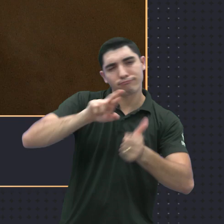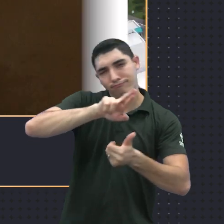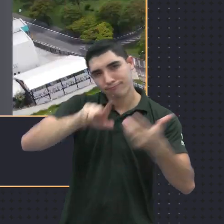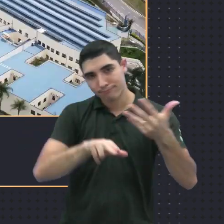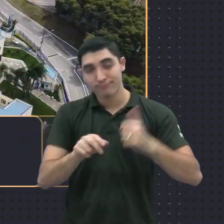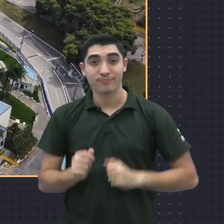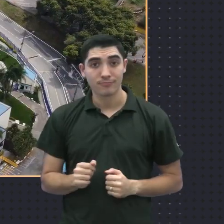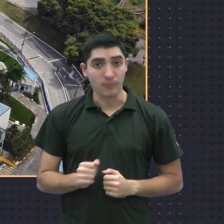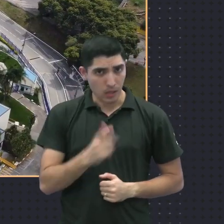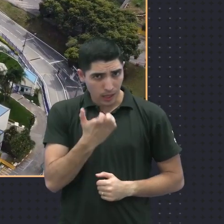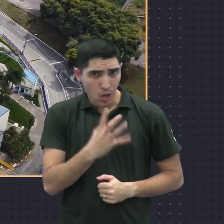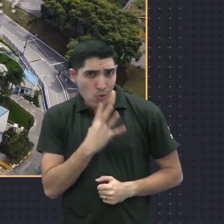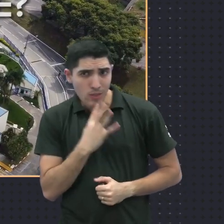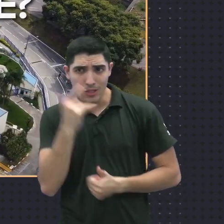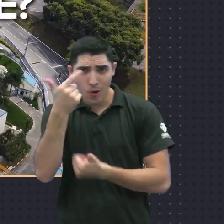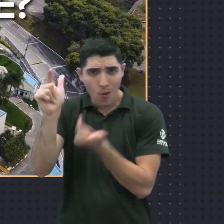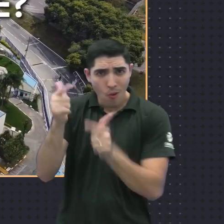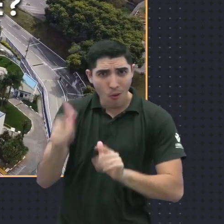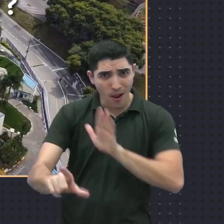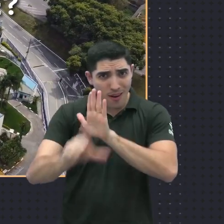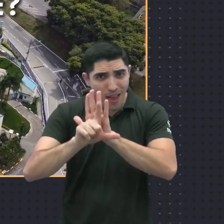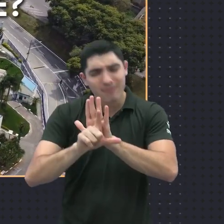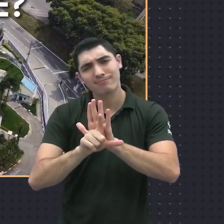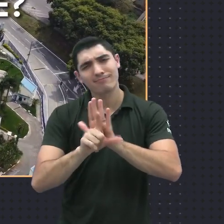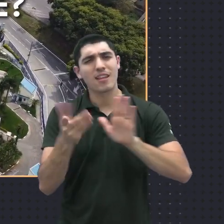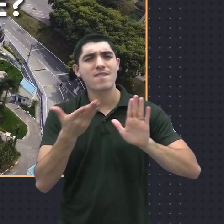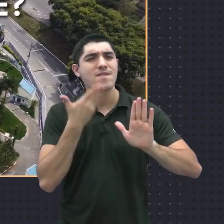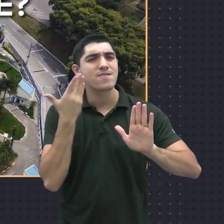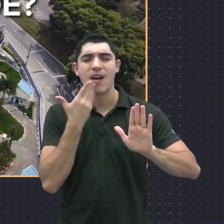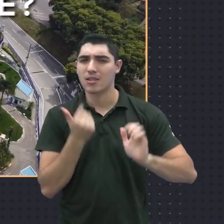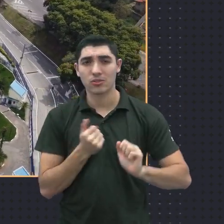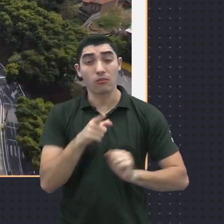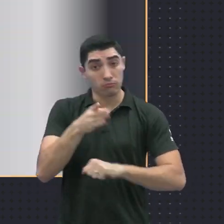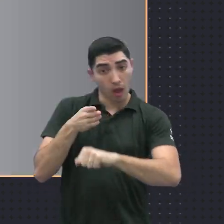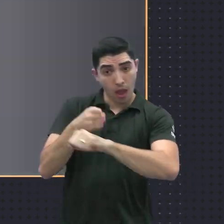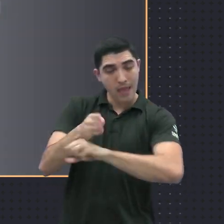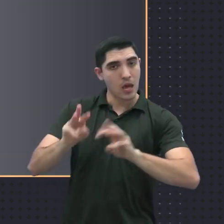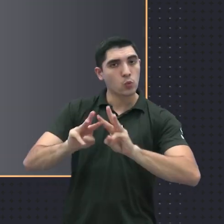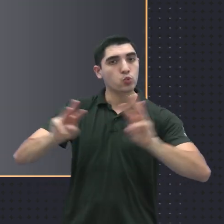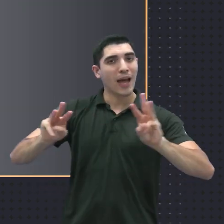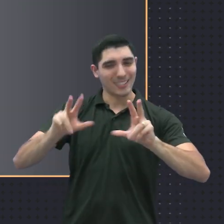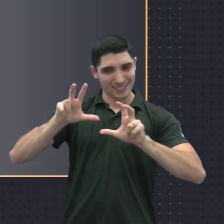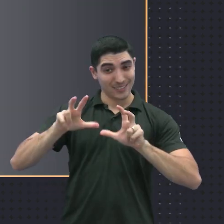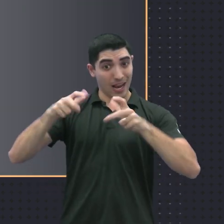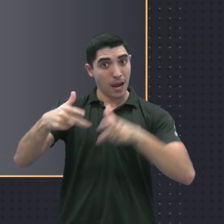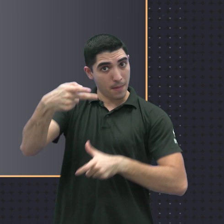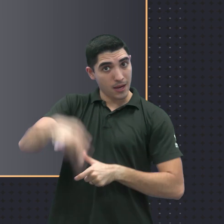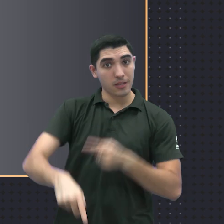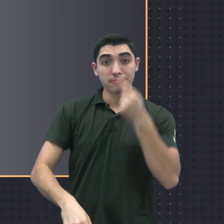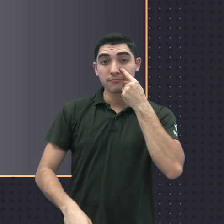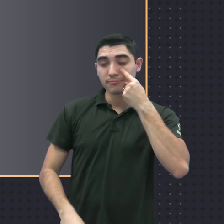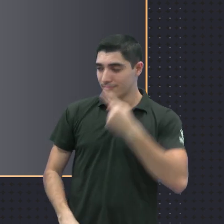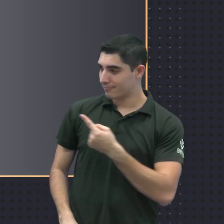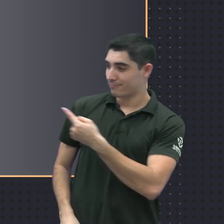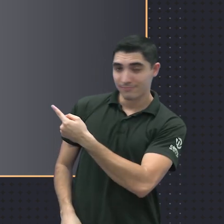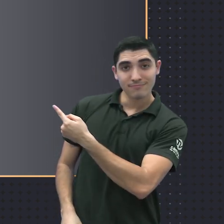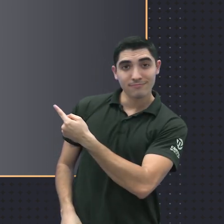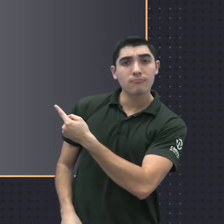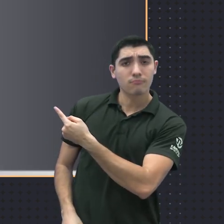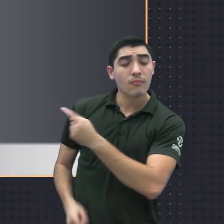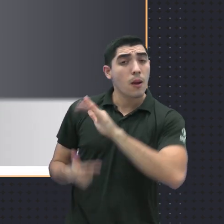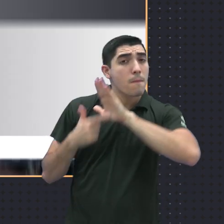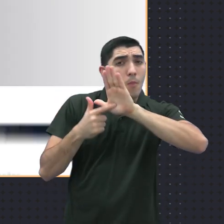virtuais. Quer saber mais sobre as leis da nossa cidade? É simples. No site da Câmara você pode pesquisar todas as